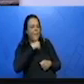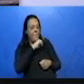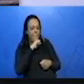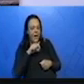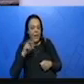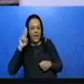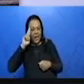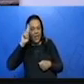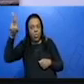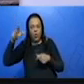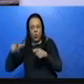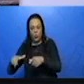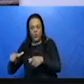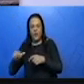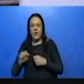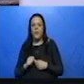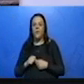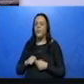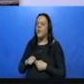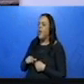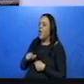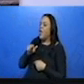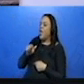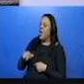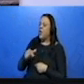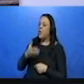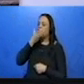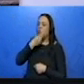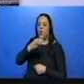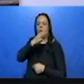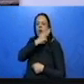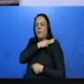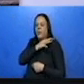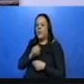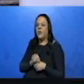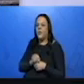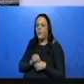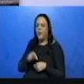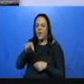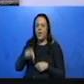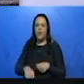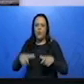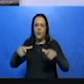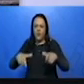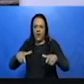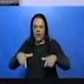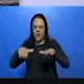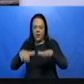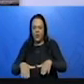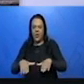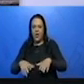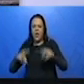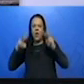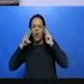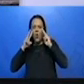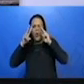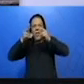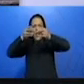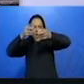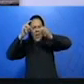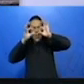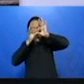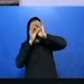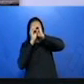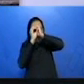capitão. Vou ficar aqui por uns tempos, observando os navios do alto do penhasco. Lembra que a pousada fica bem no alto do penhasco?